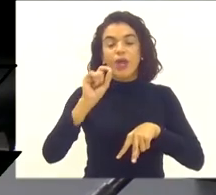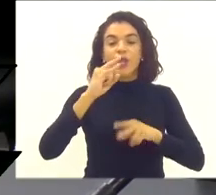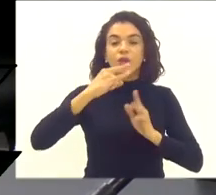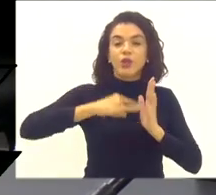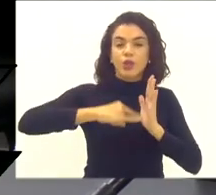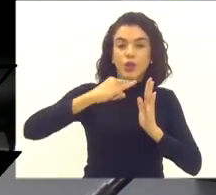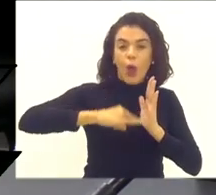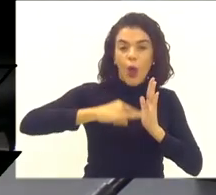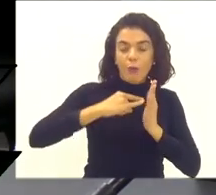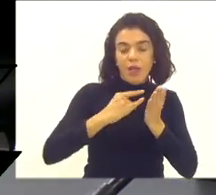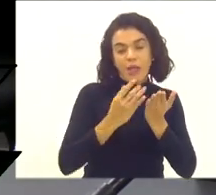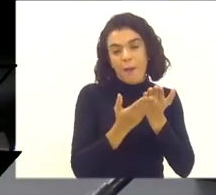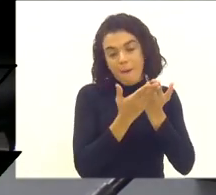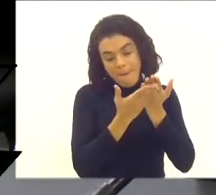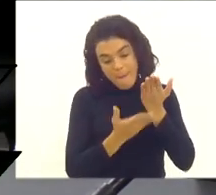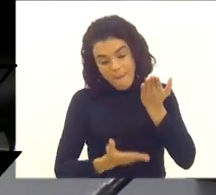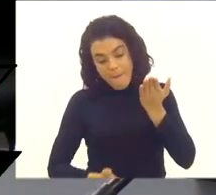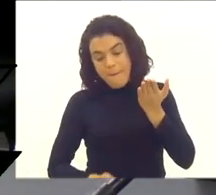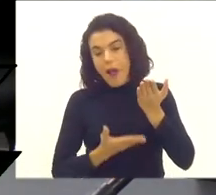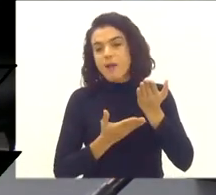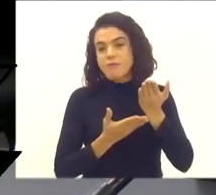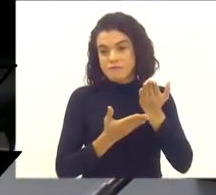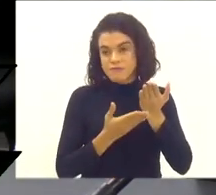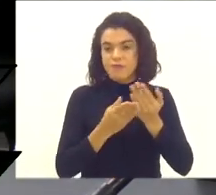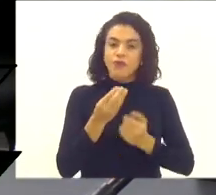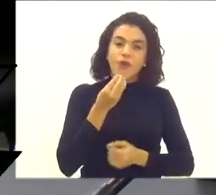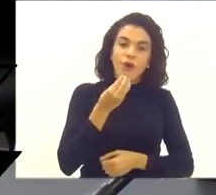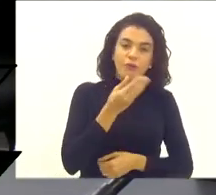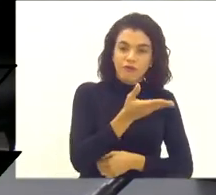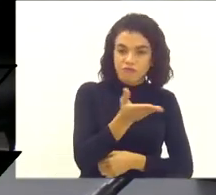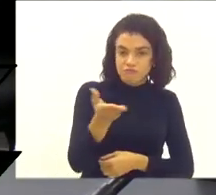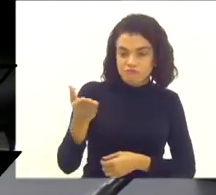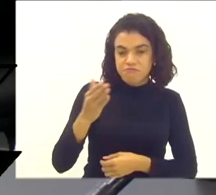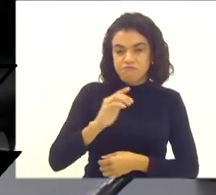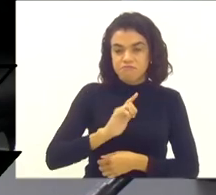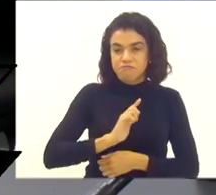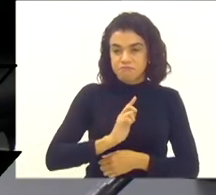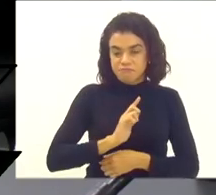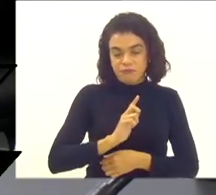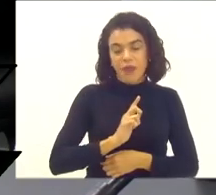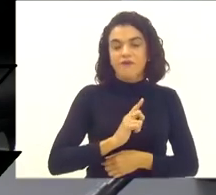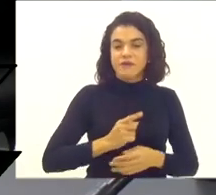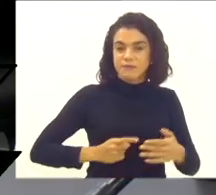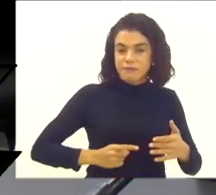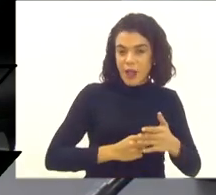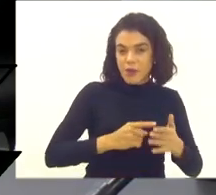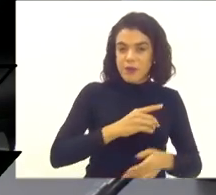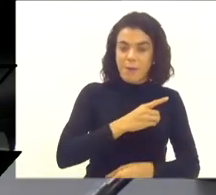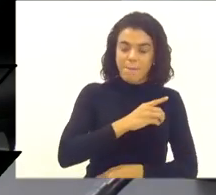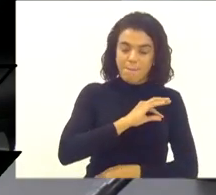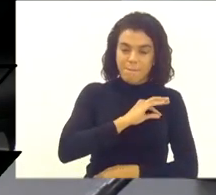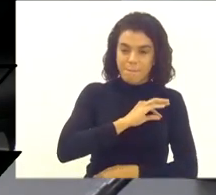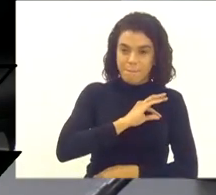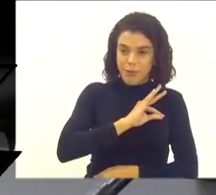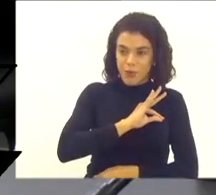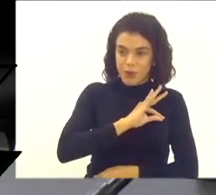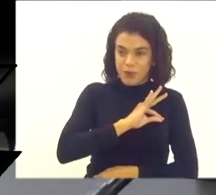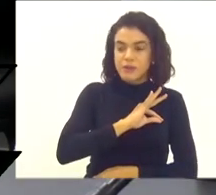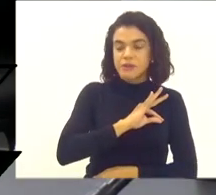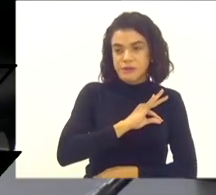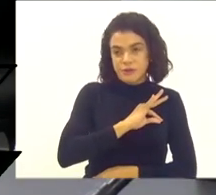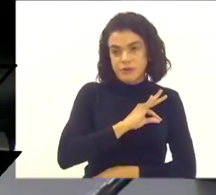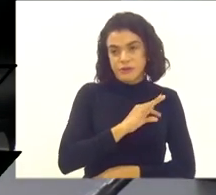de casos que acontecem com claro que você sempre tem que fazer o boletim de ocorrência são violências que eu acho que